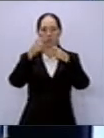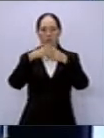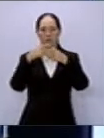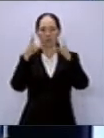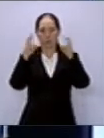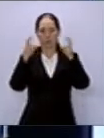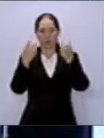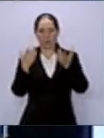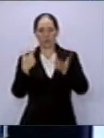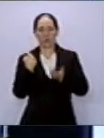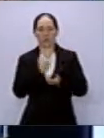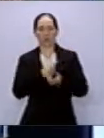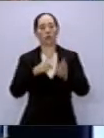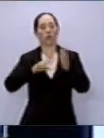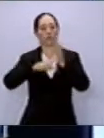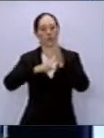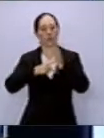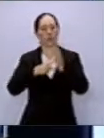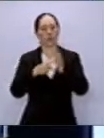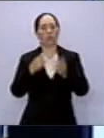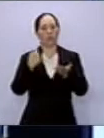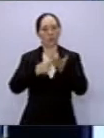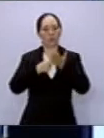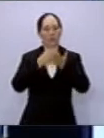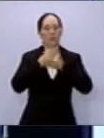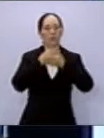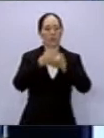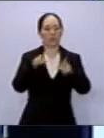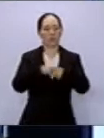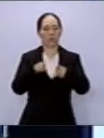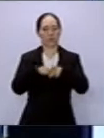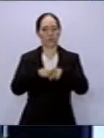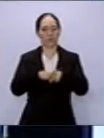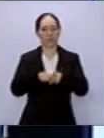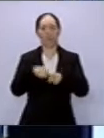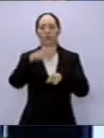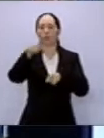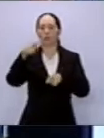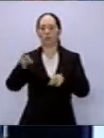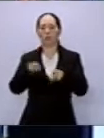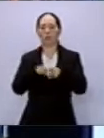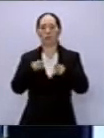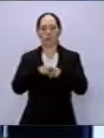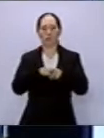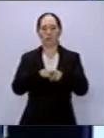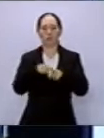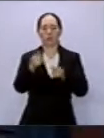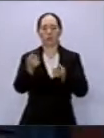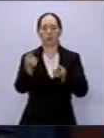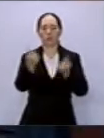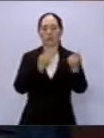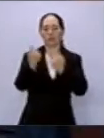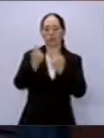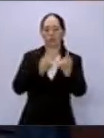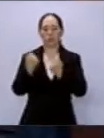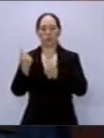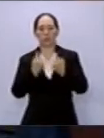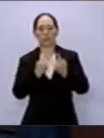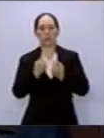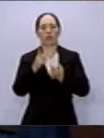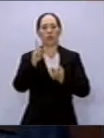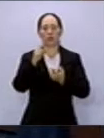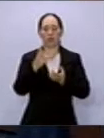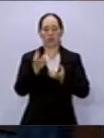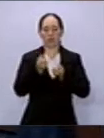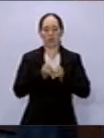cútis nos Estados os nossos indicados nos estados que têm em geral é recebido esses profissionais e tem que chegar no